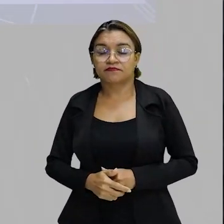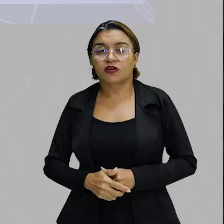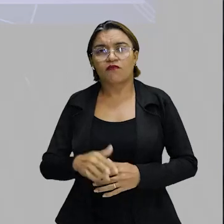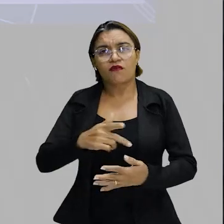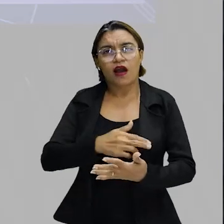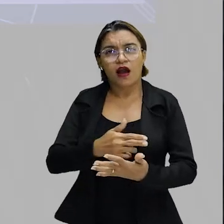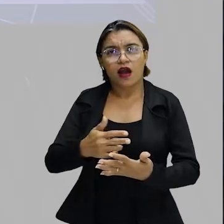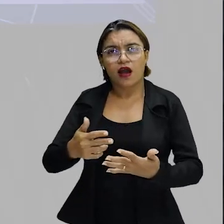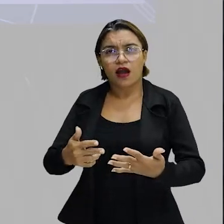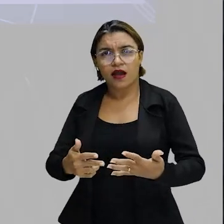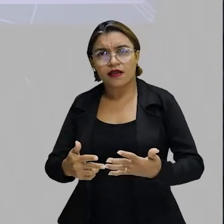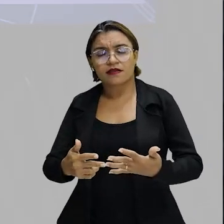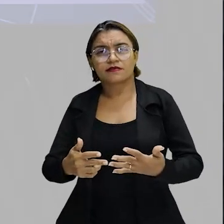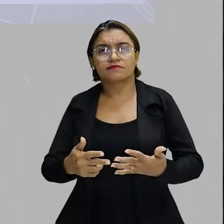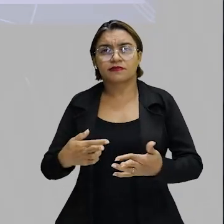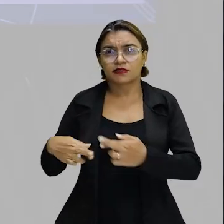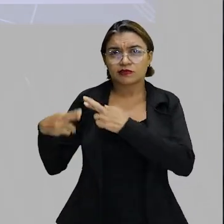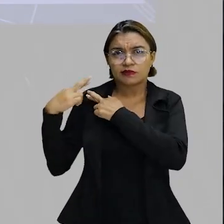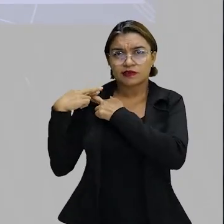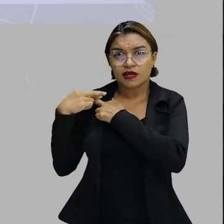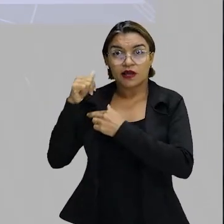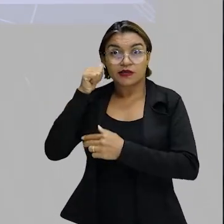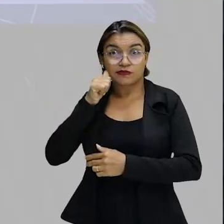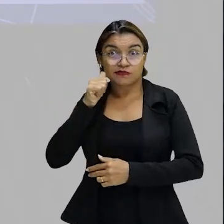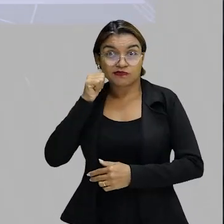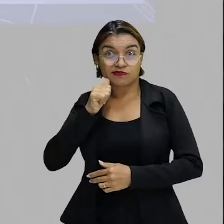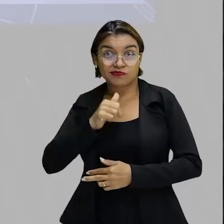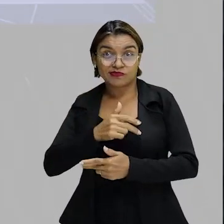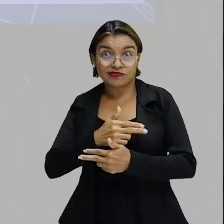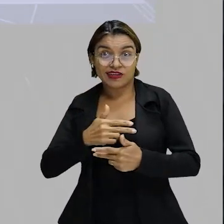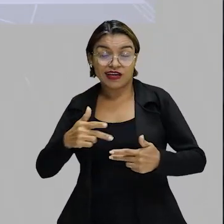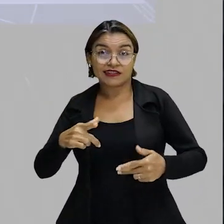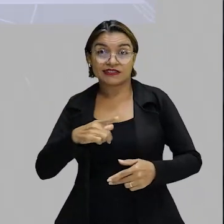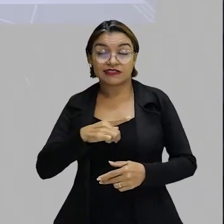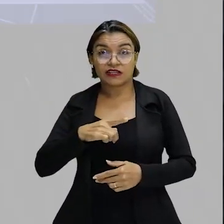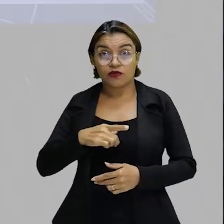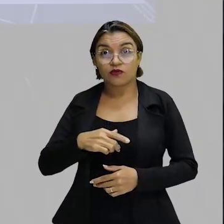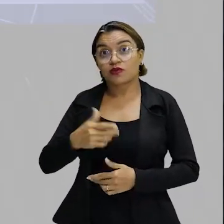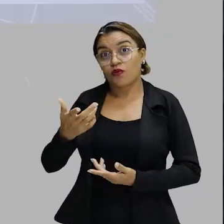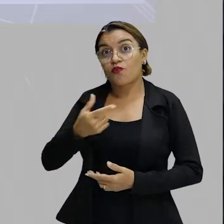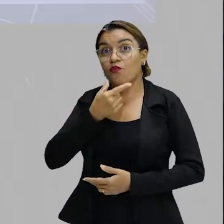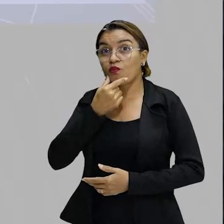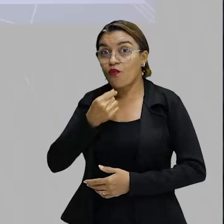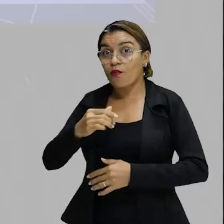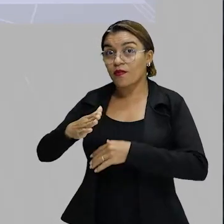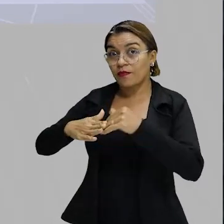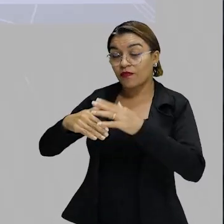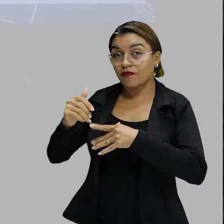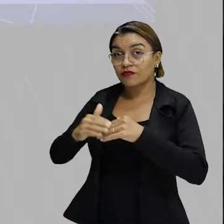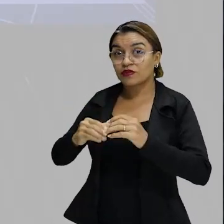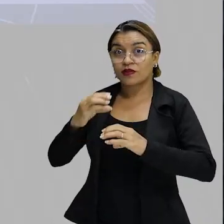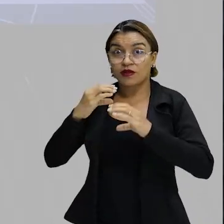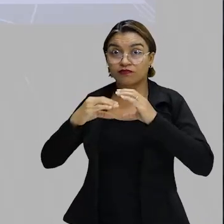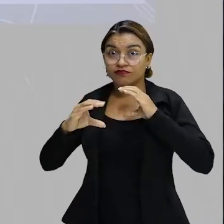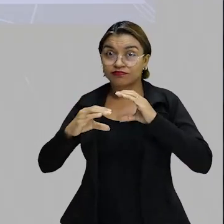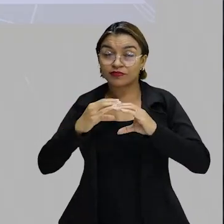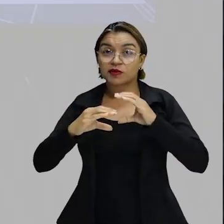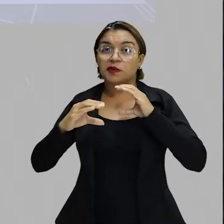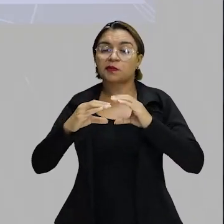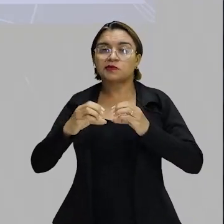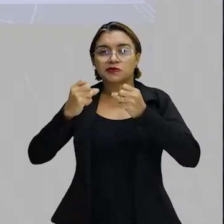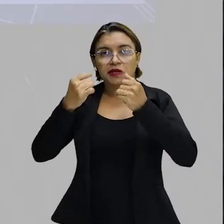afazeres que as mulheres têm, né? E no caso, o Chico César coloca isso de uma forma mais